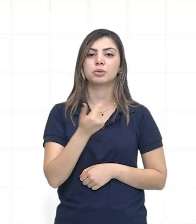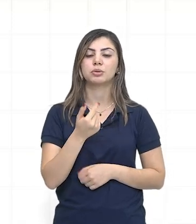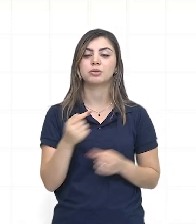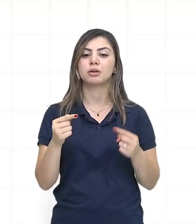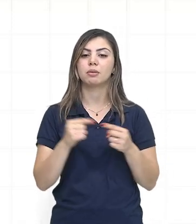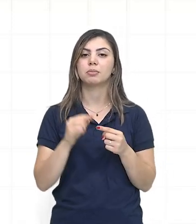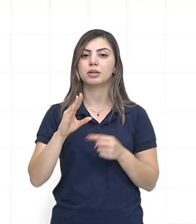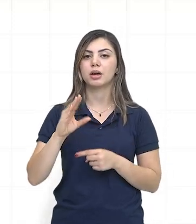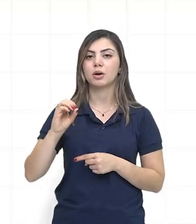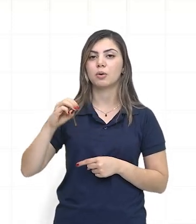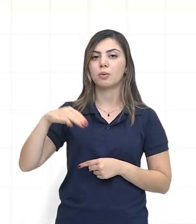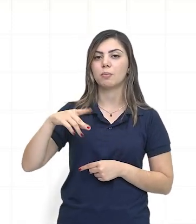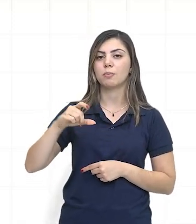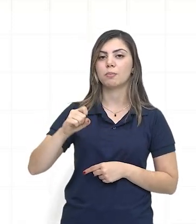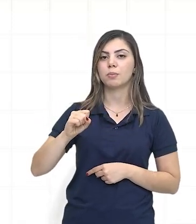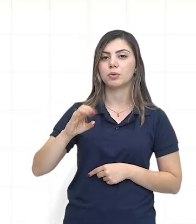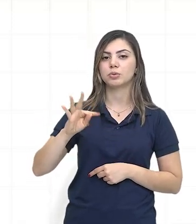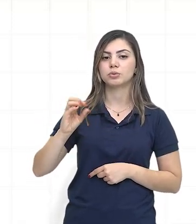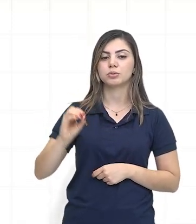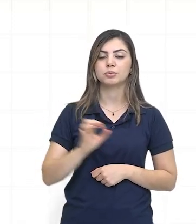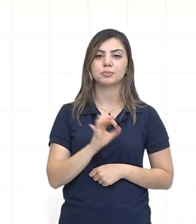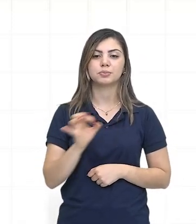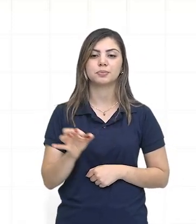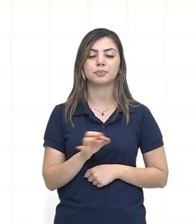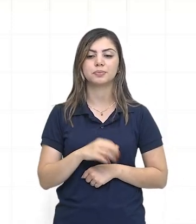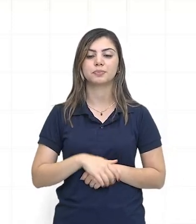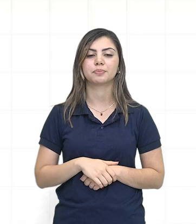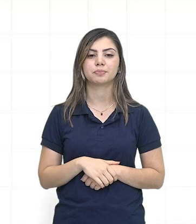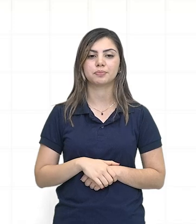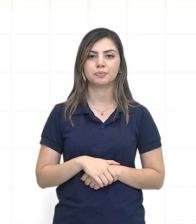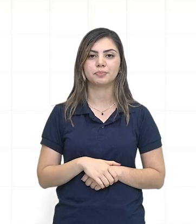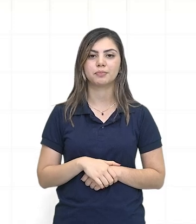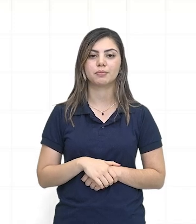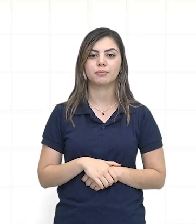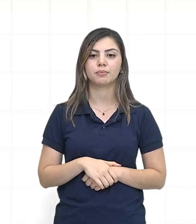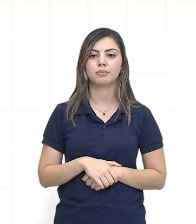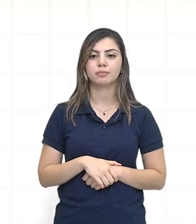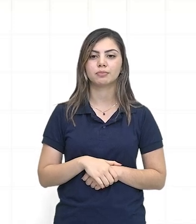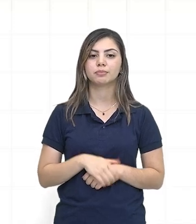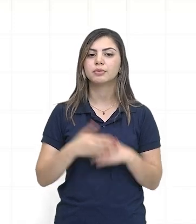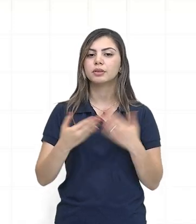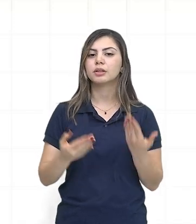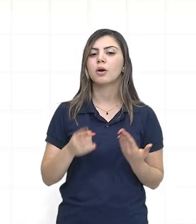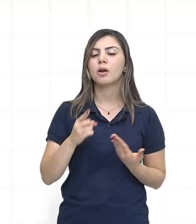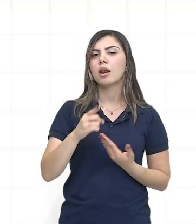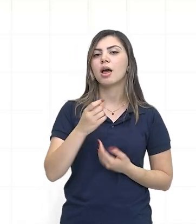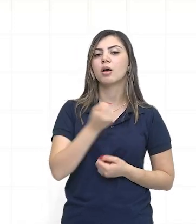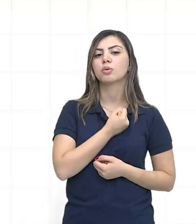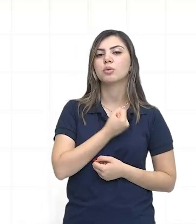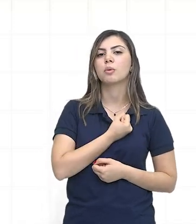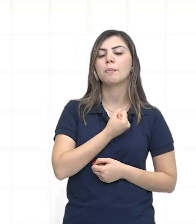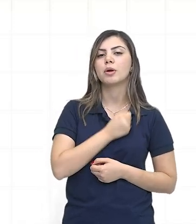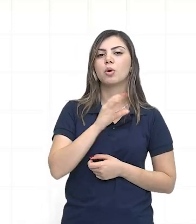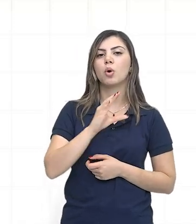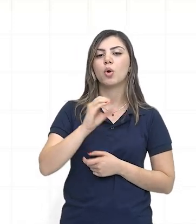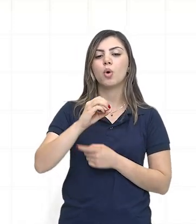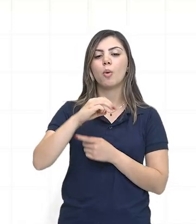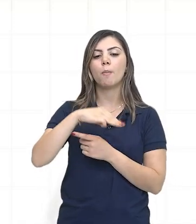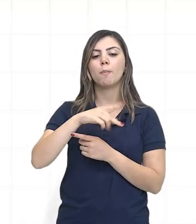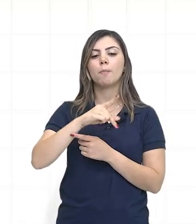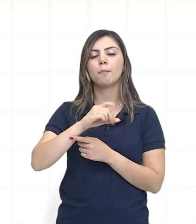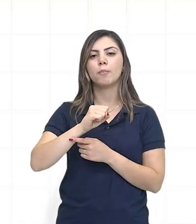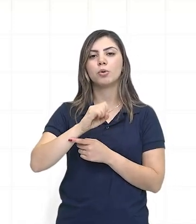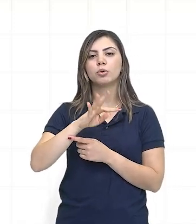é um número composto. E o que tem de característica o número composto? Todos os